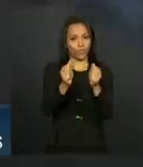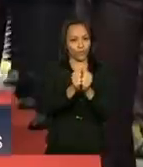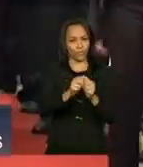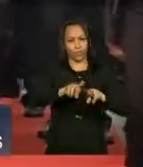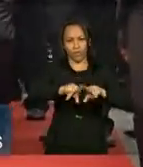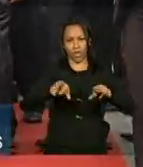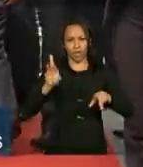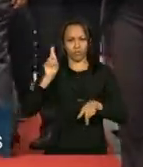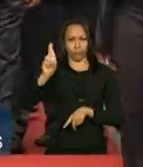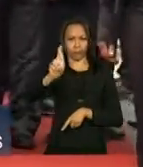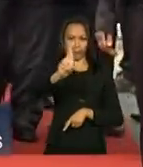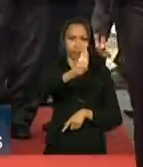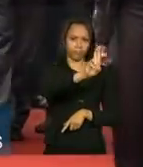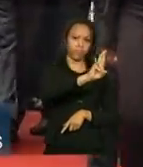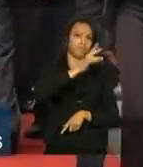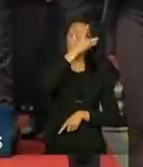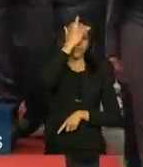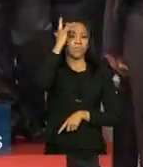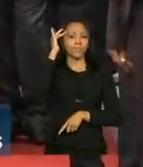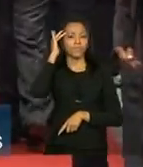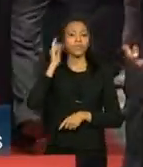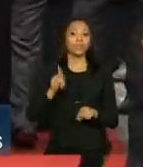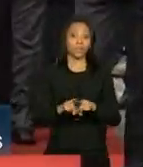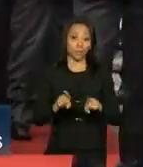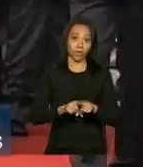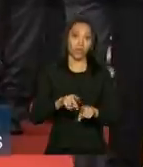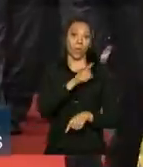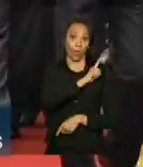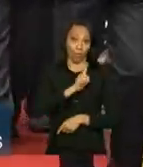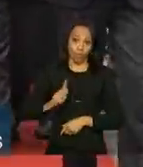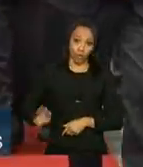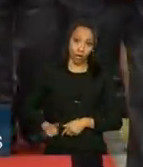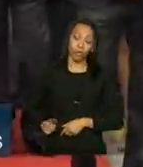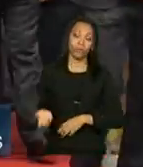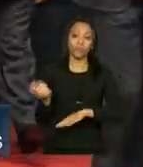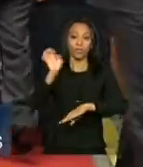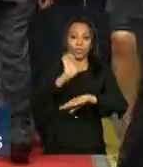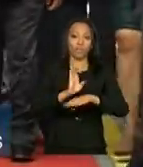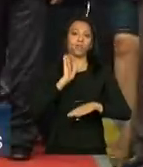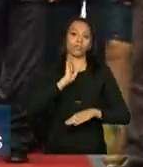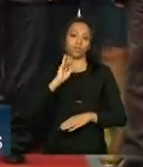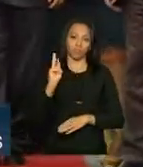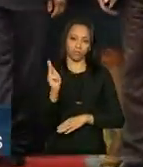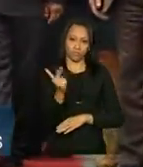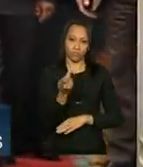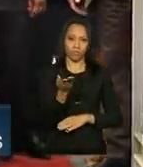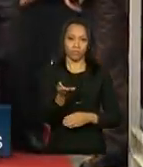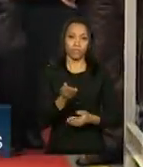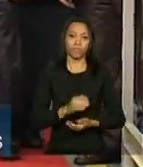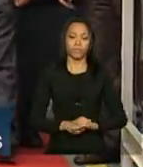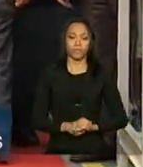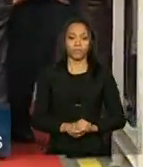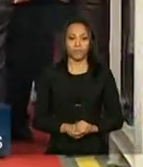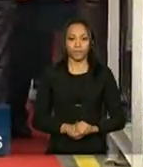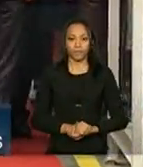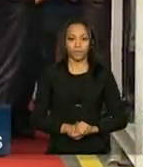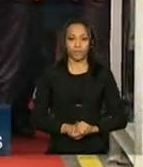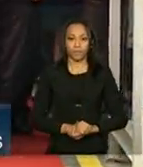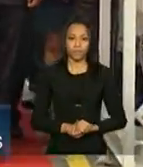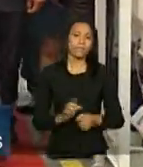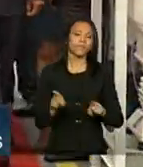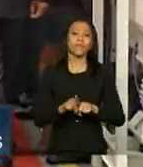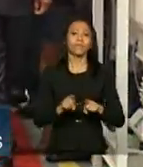várias autoridades, entre elas o governador do estado de Minas Gerais, Antônio Anastasia,